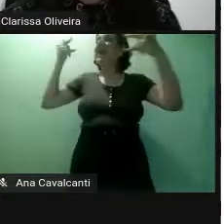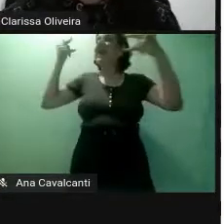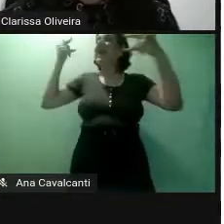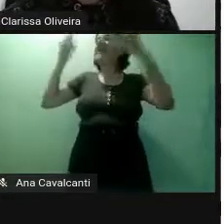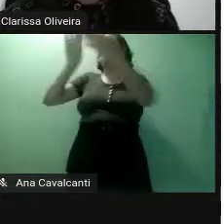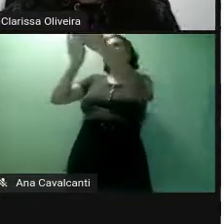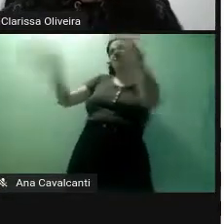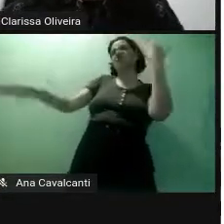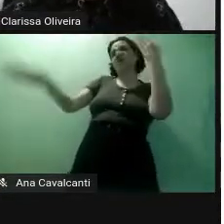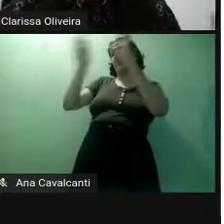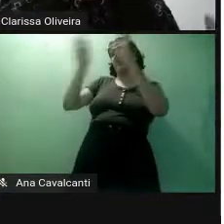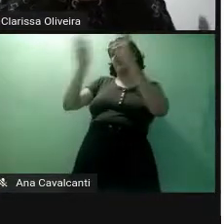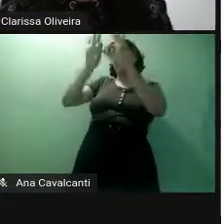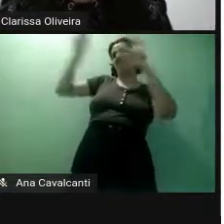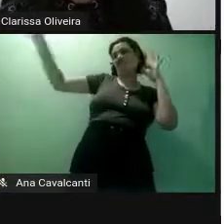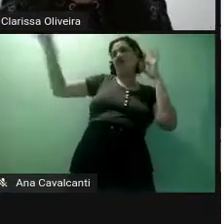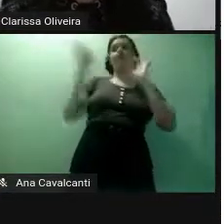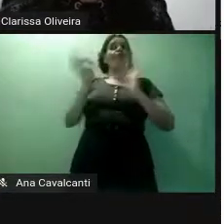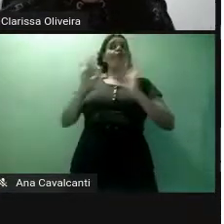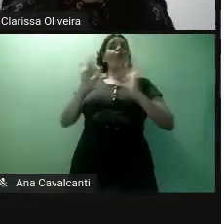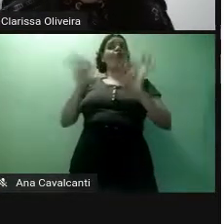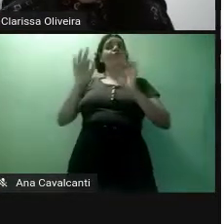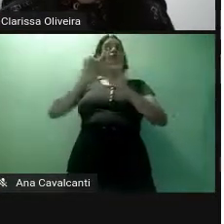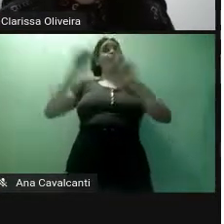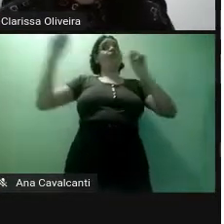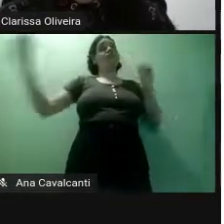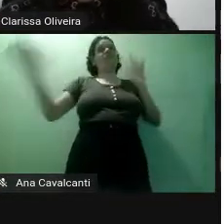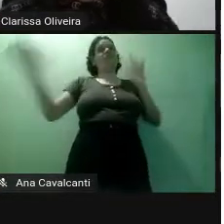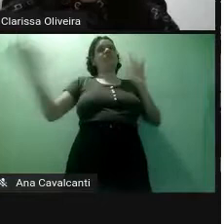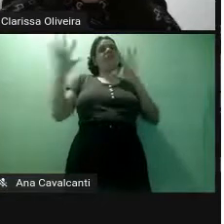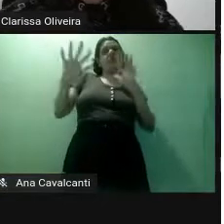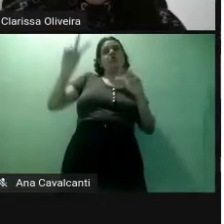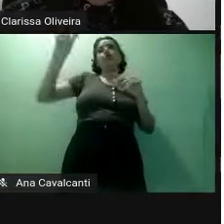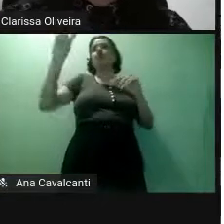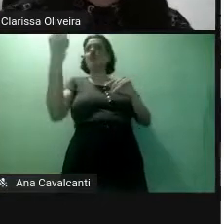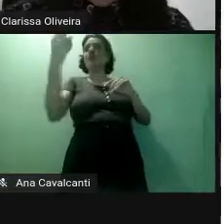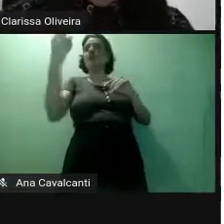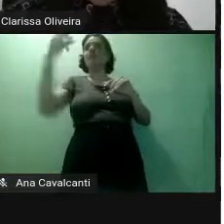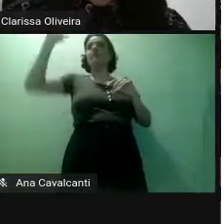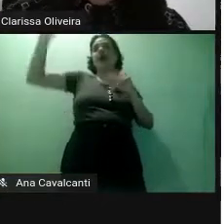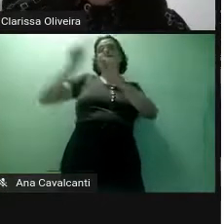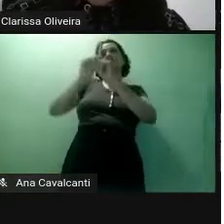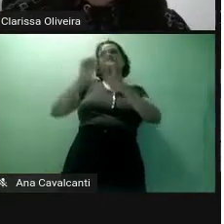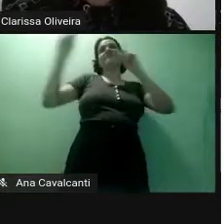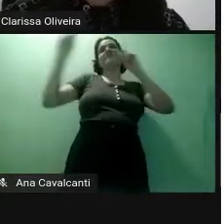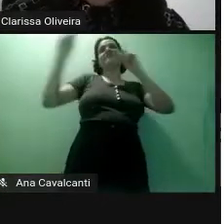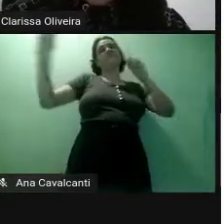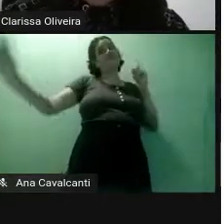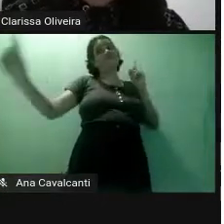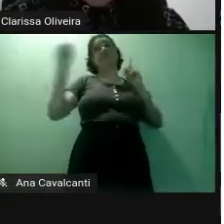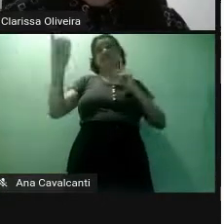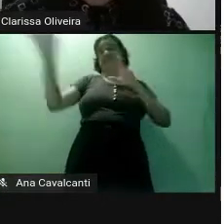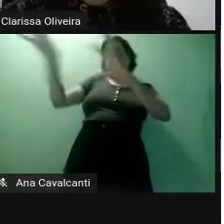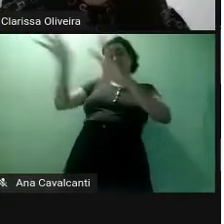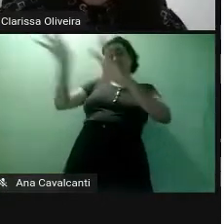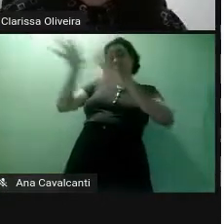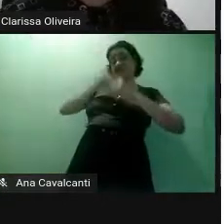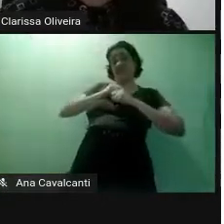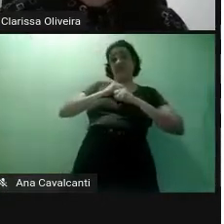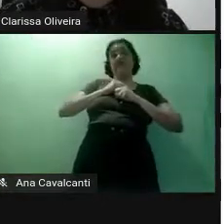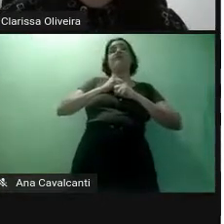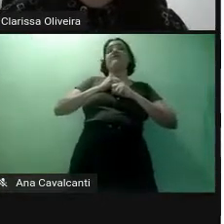distanciamento social de no mínimo 2 metros, a probabilidade de você se infectar com o vírus